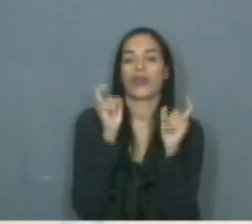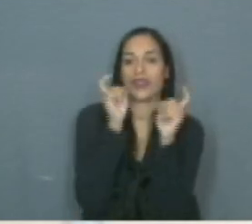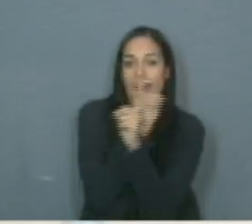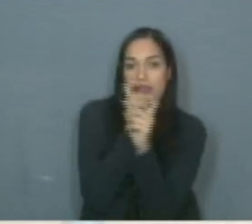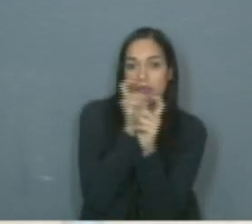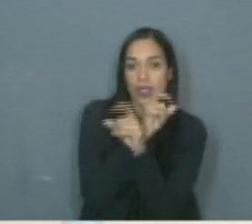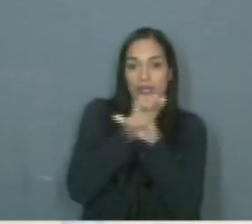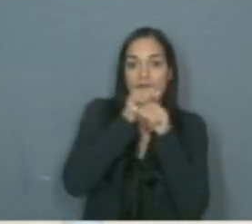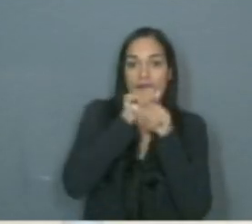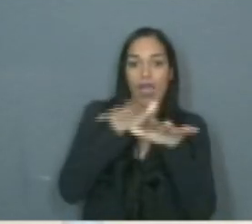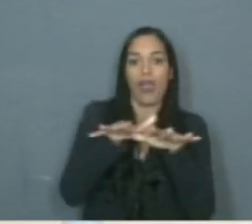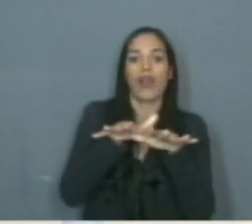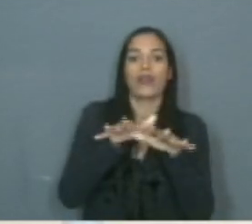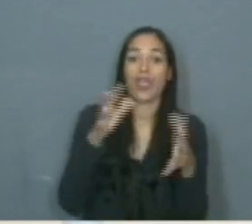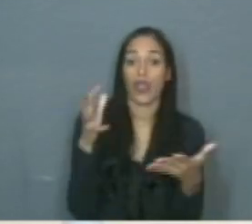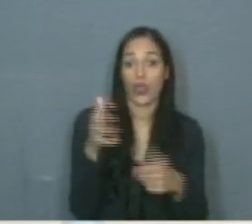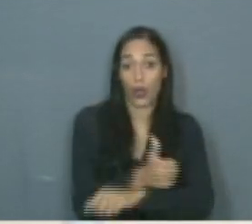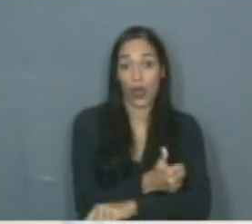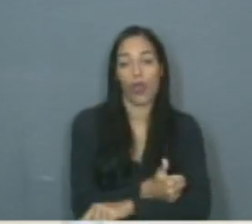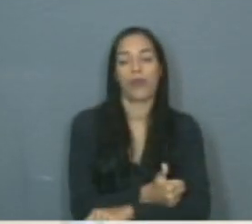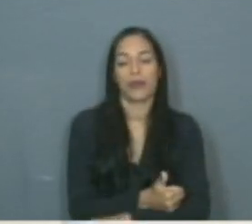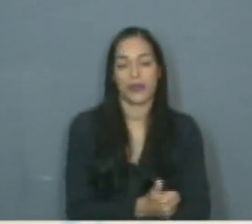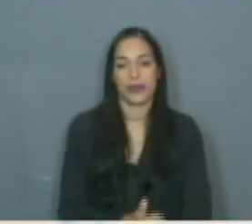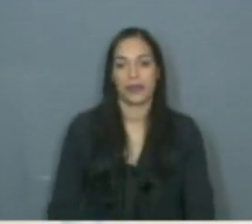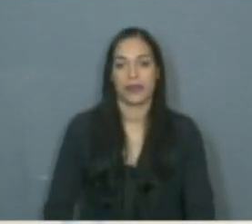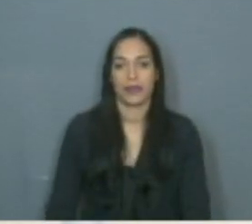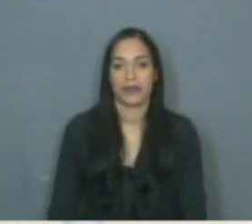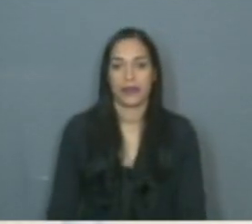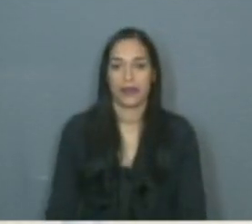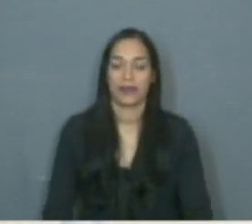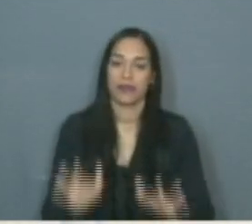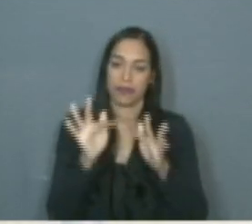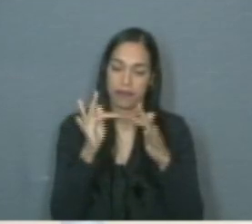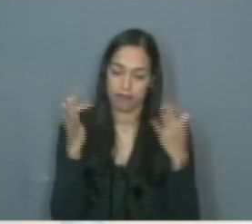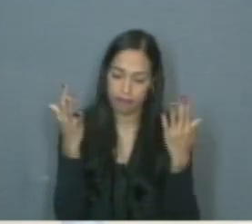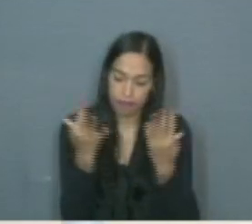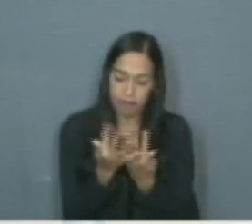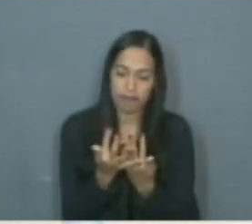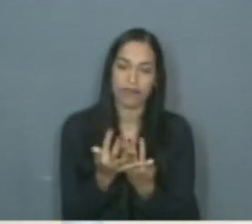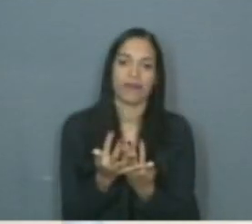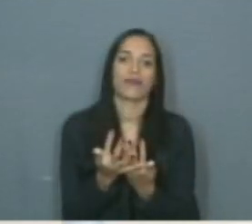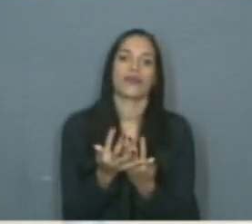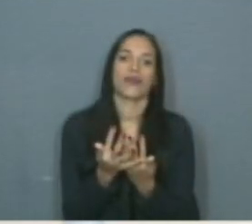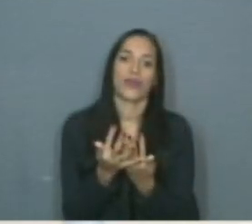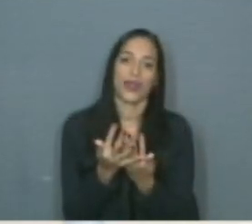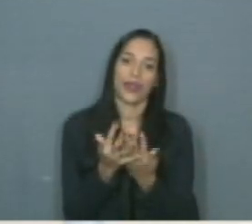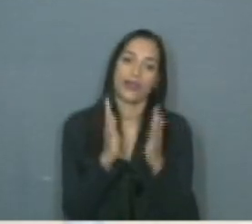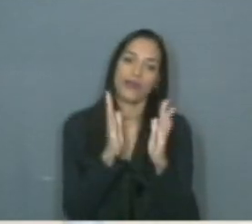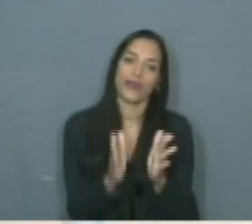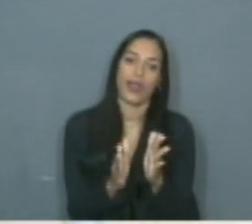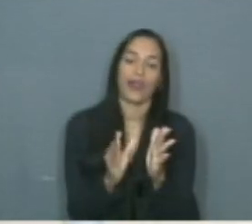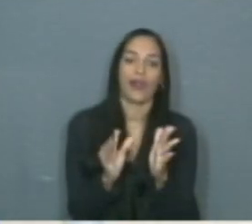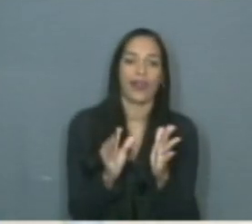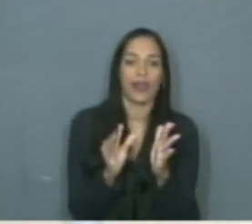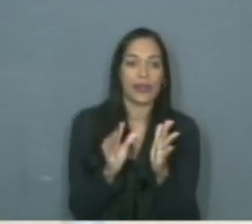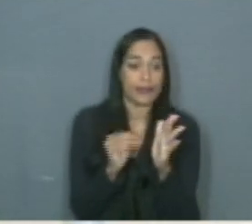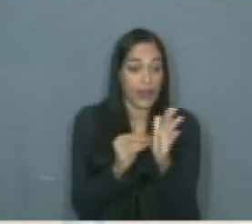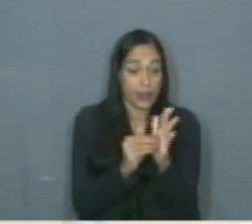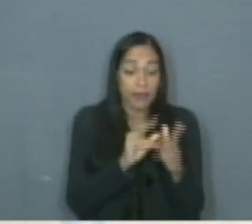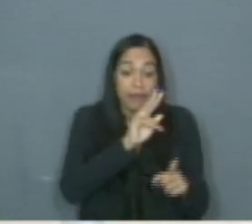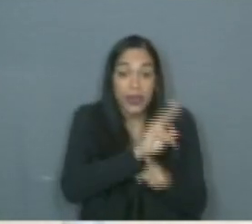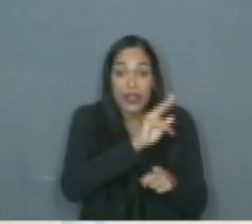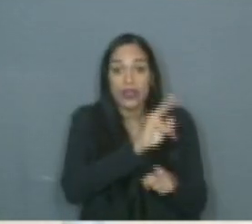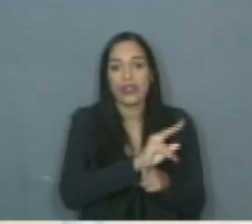news, estão caindo no golpe, vereadora. Famílias que já são tão desprotegidas, e toda vez